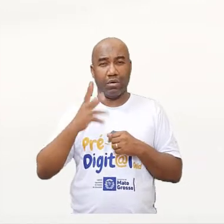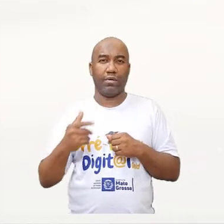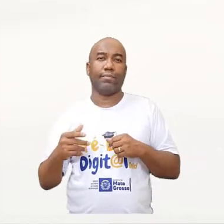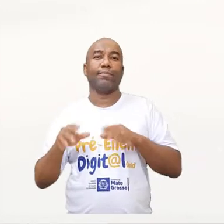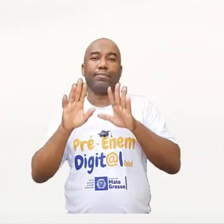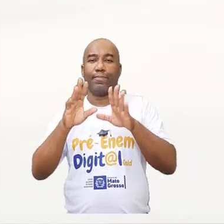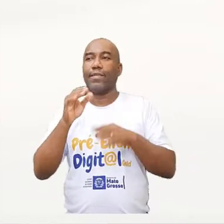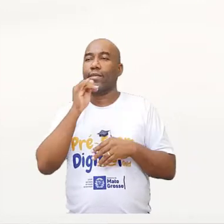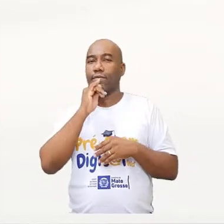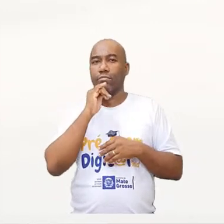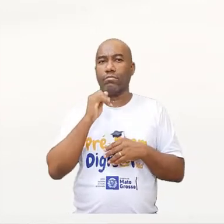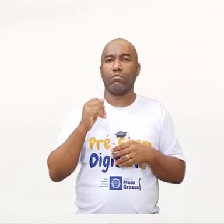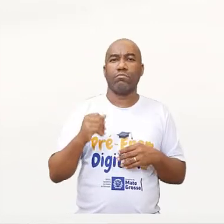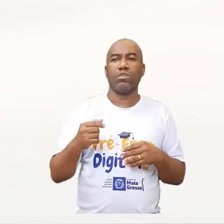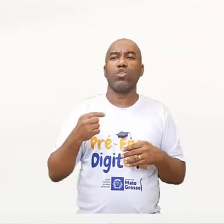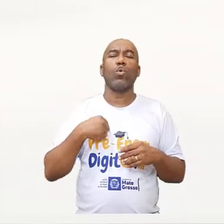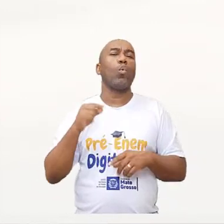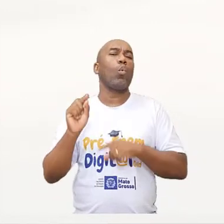pago caro